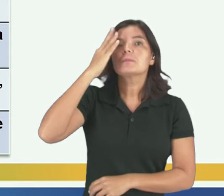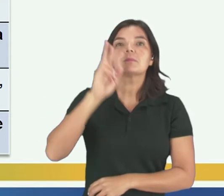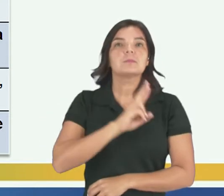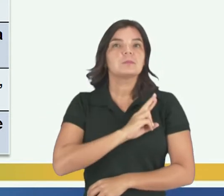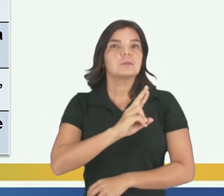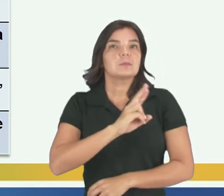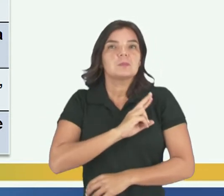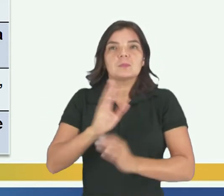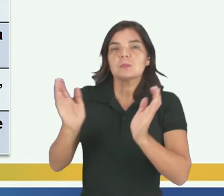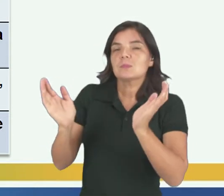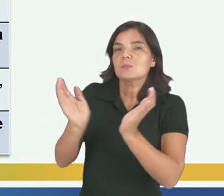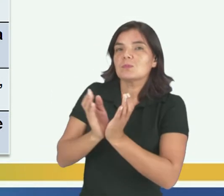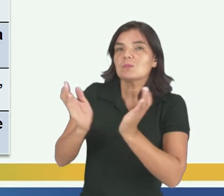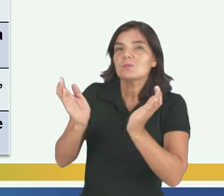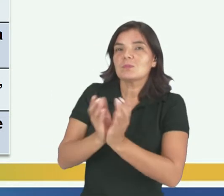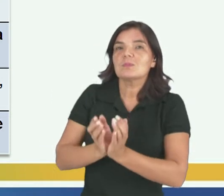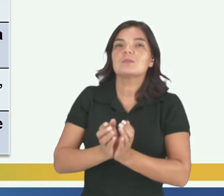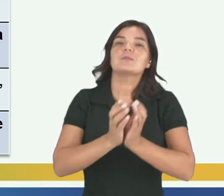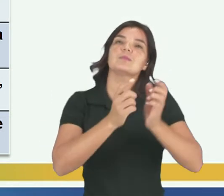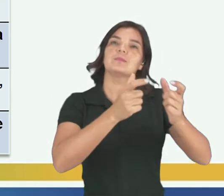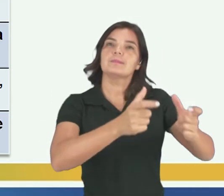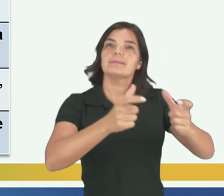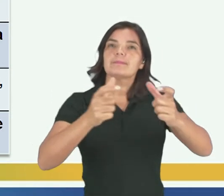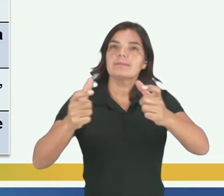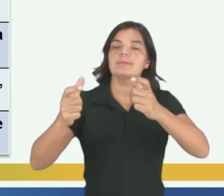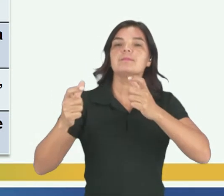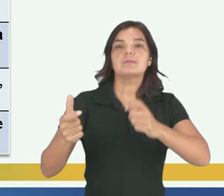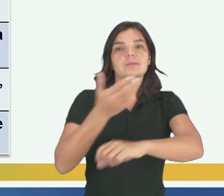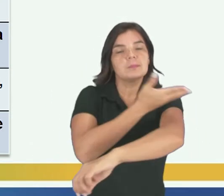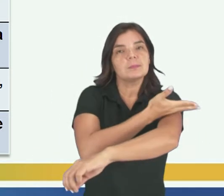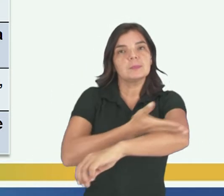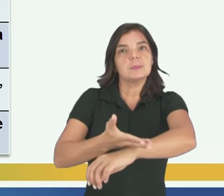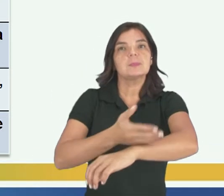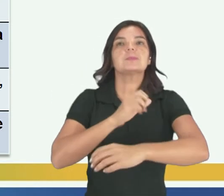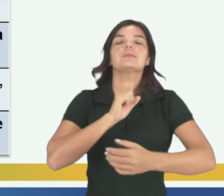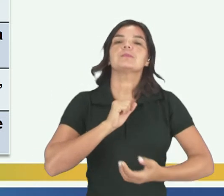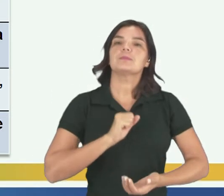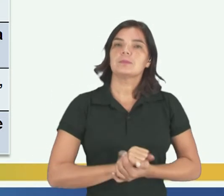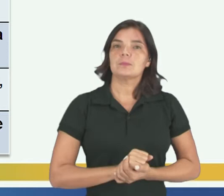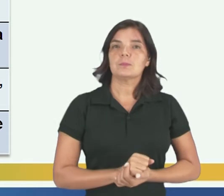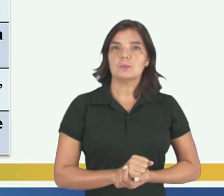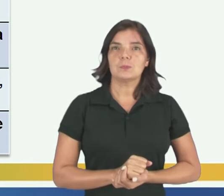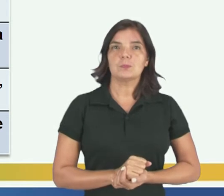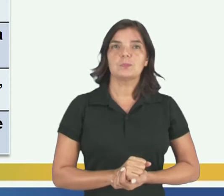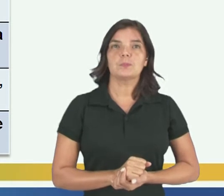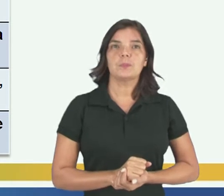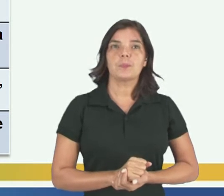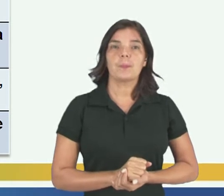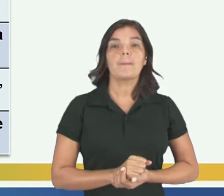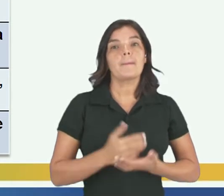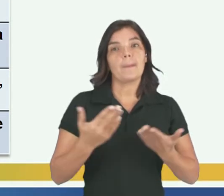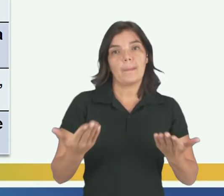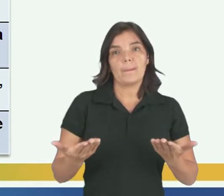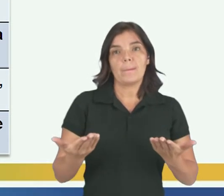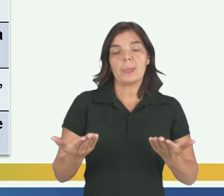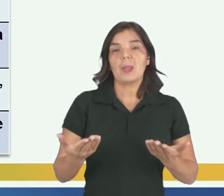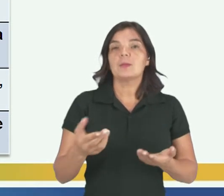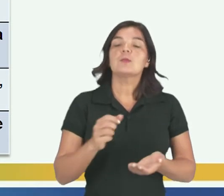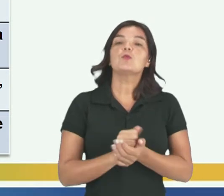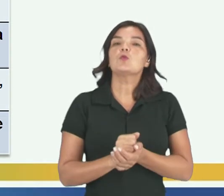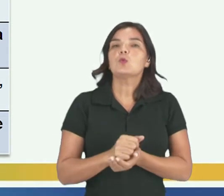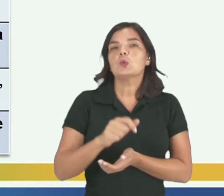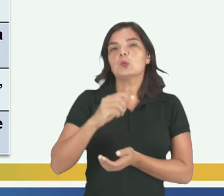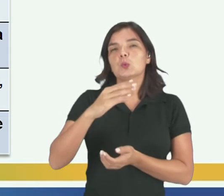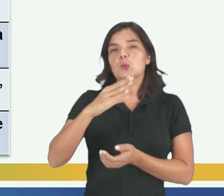para entender a religiosidade de um grupo, de um espaço onde acontece aquele grupo, né? No caso dos quilombolas,